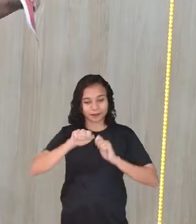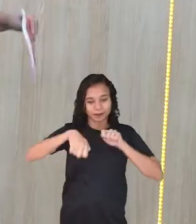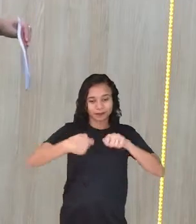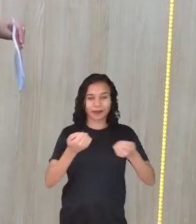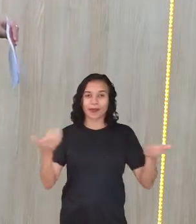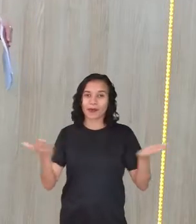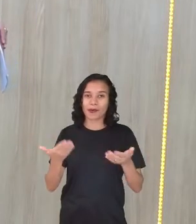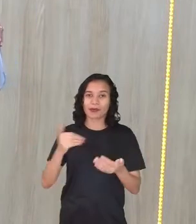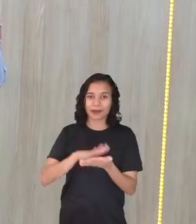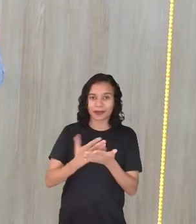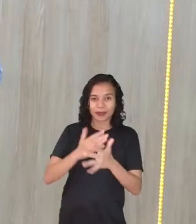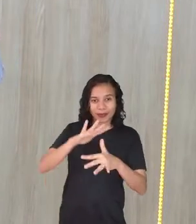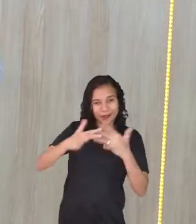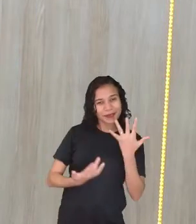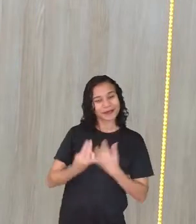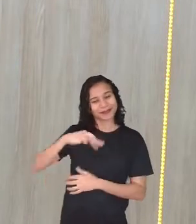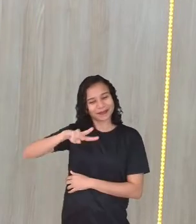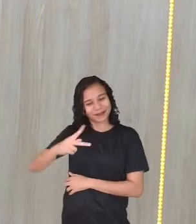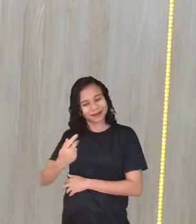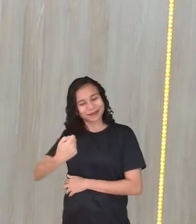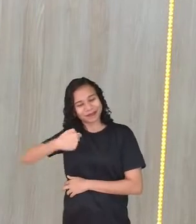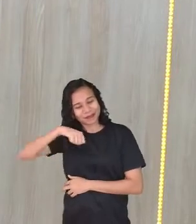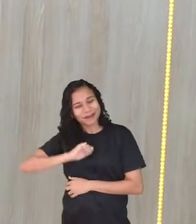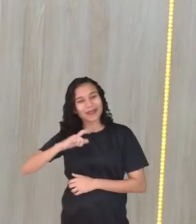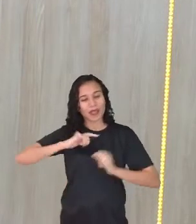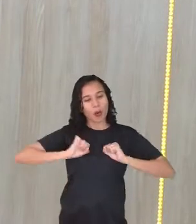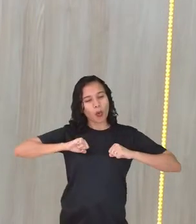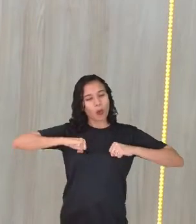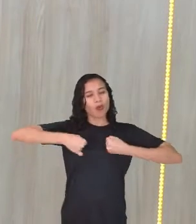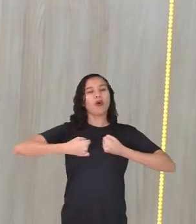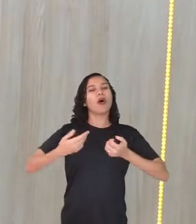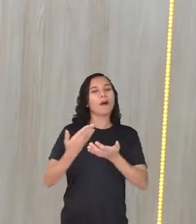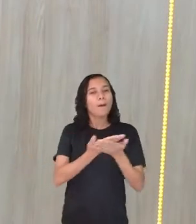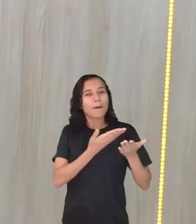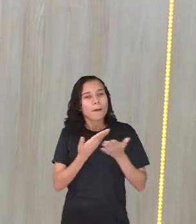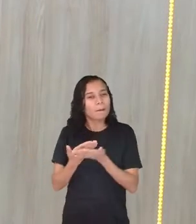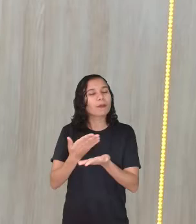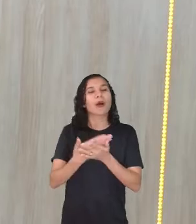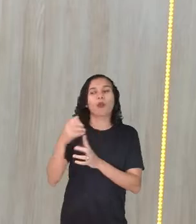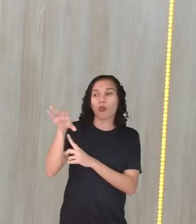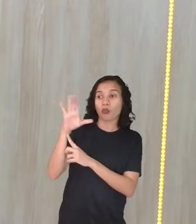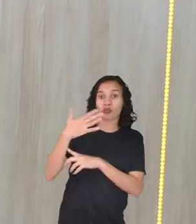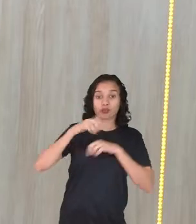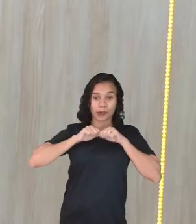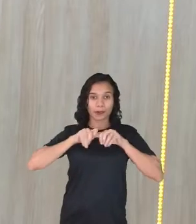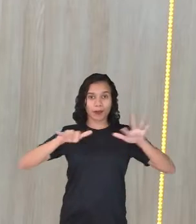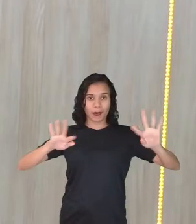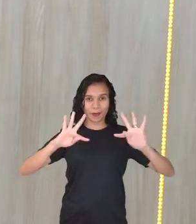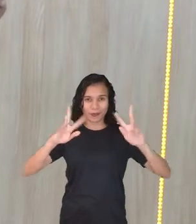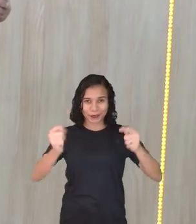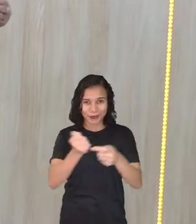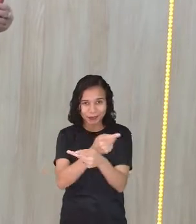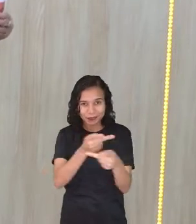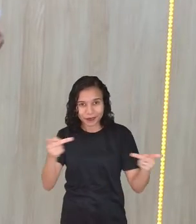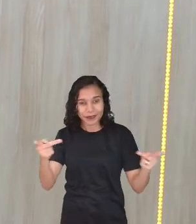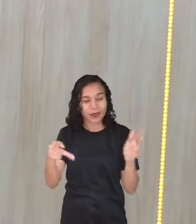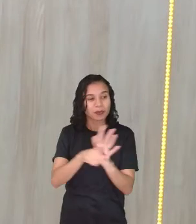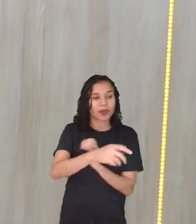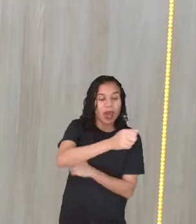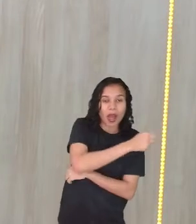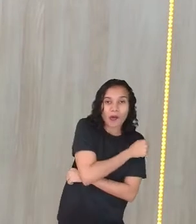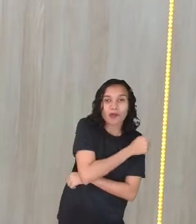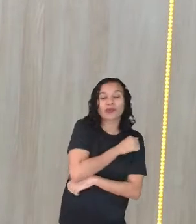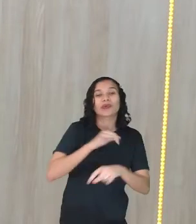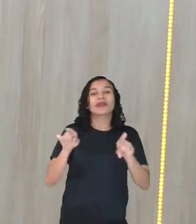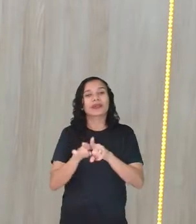hoje a nossa querida Helena aí, olha, está aí se esforçando para levar essa aula de ciência para todos vocês, para alunos e